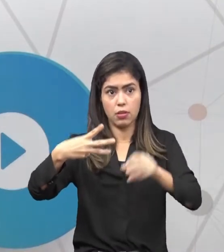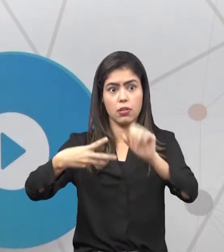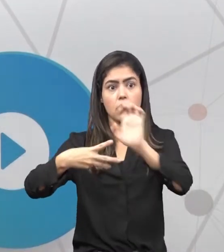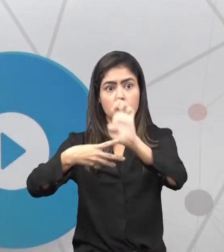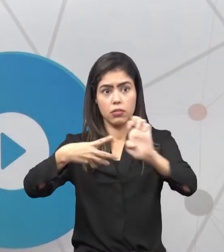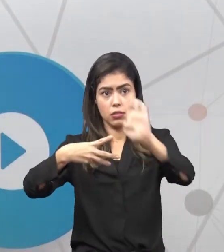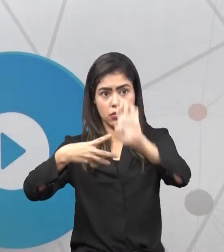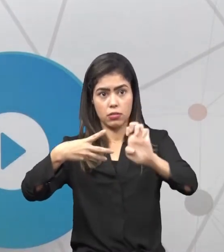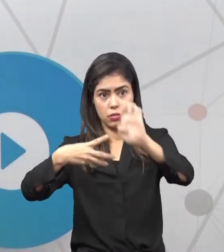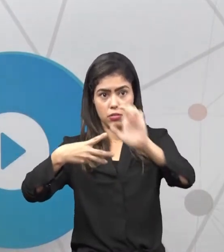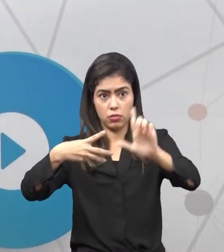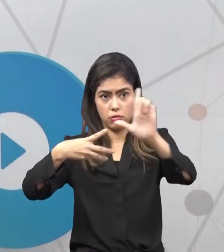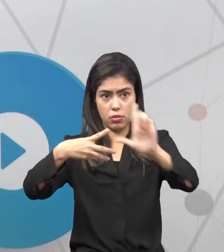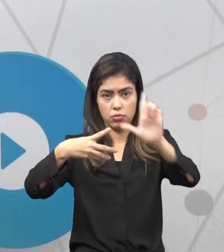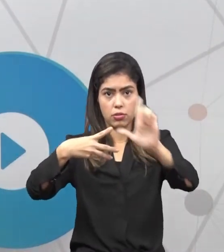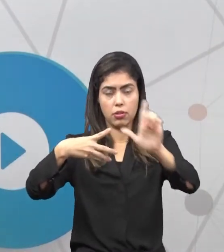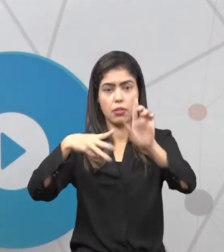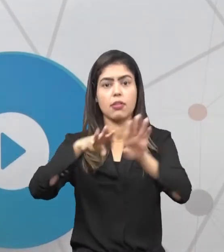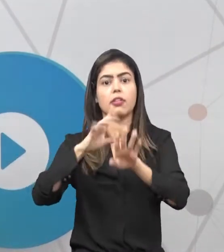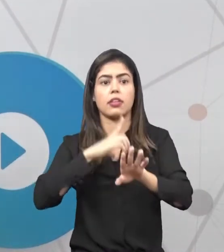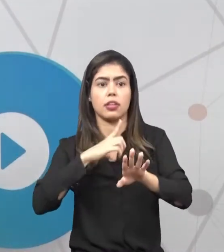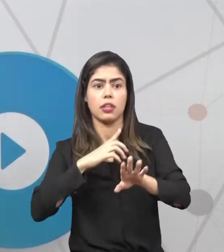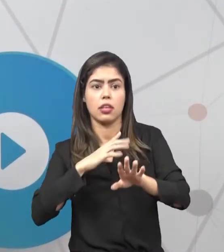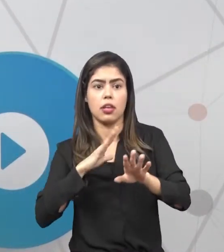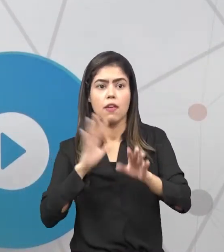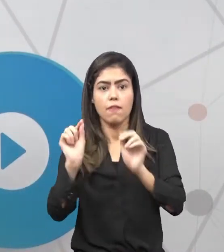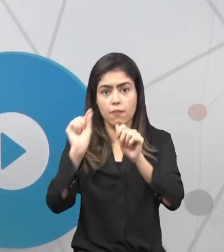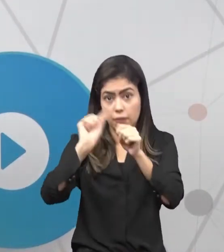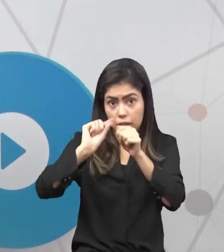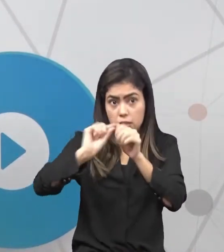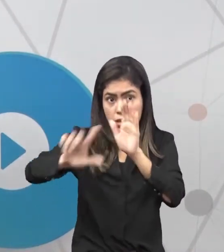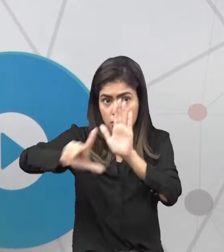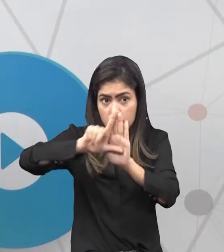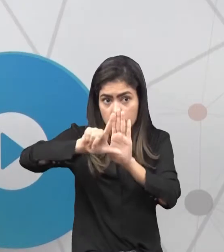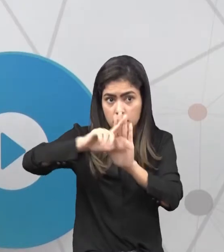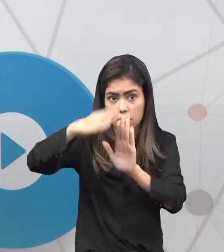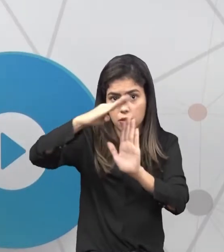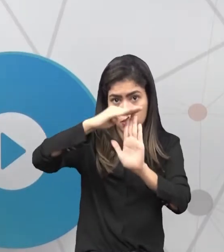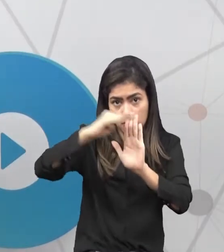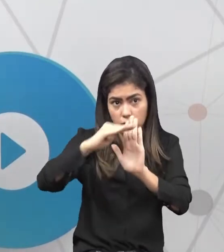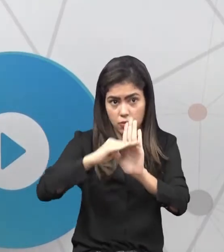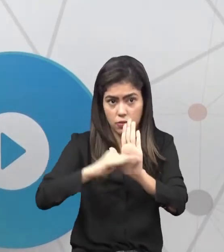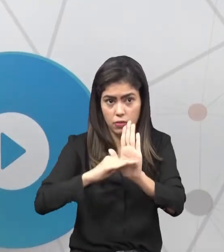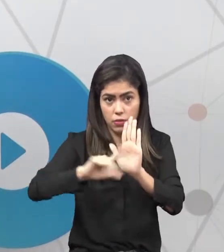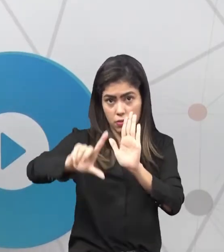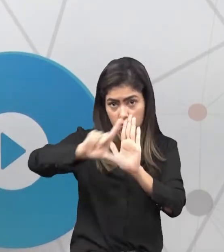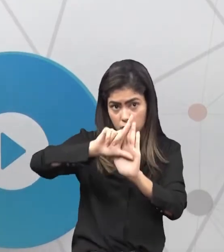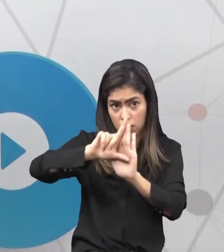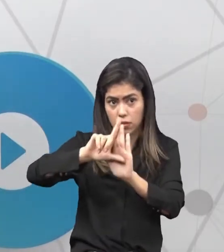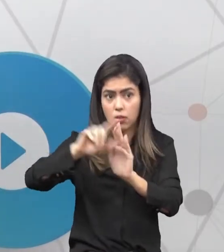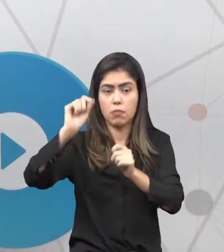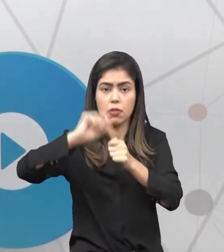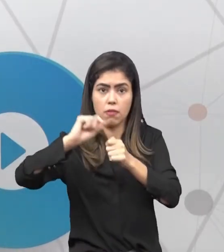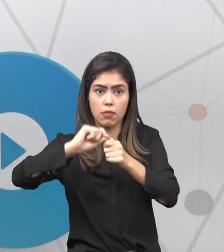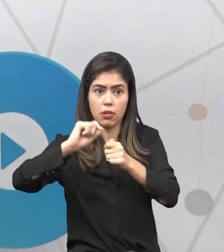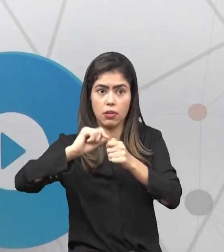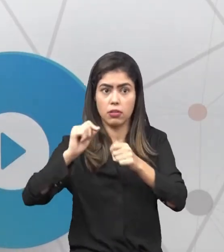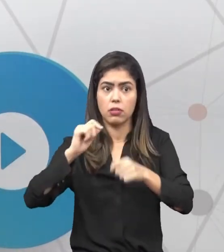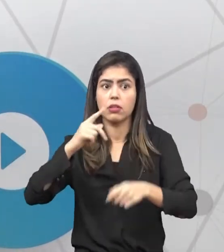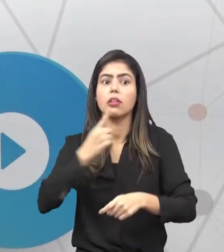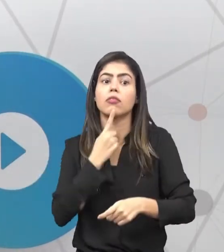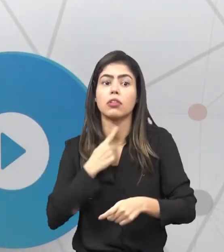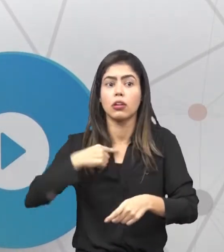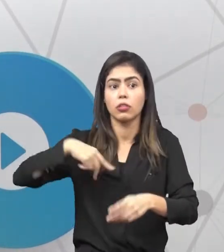legislativo, ele tem a função de elaborar as leis, leis que são feitas pela vontade do